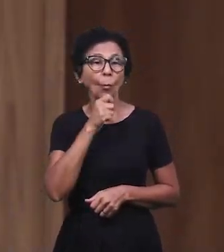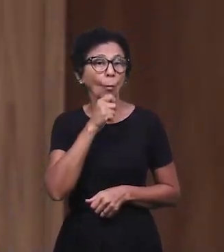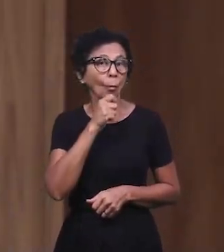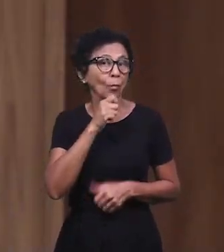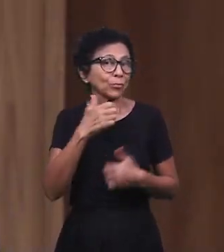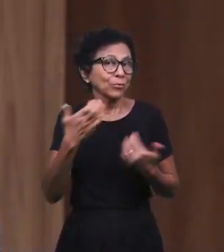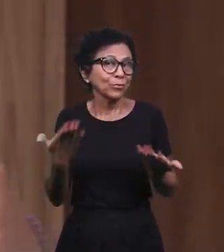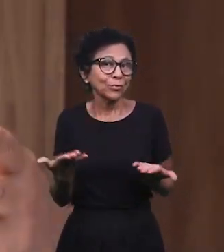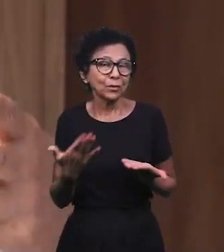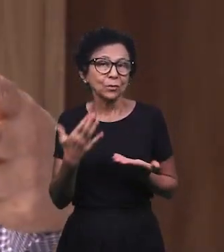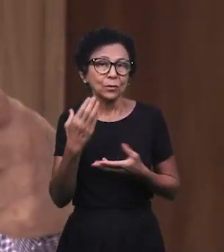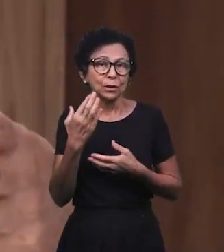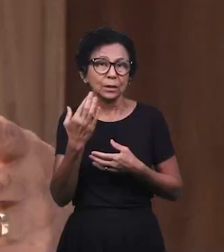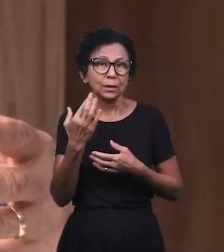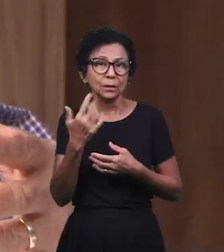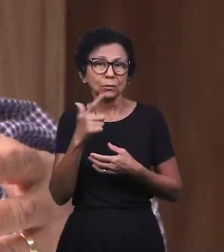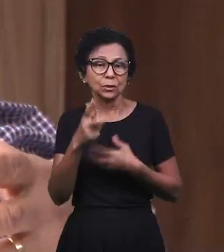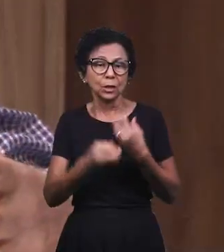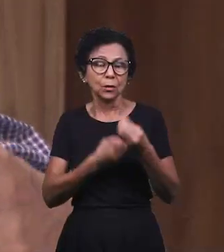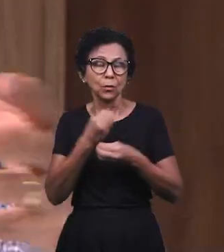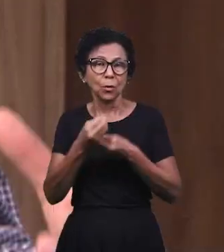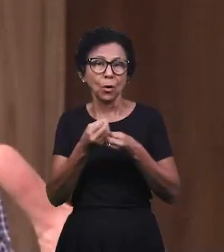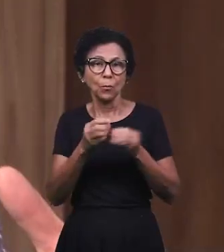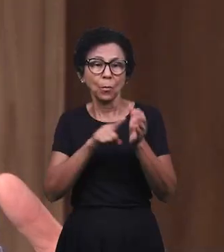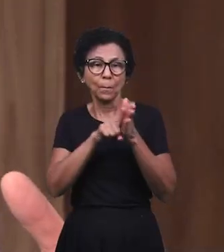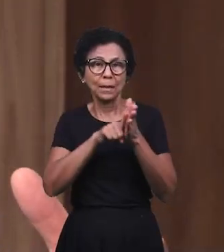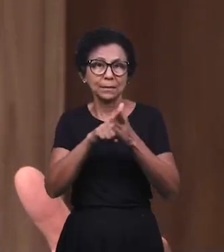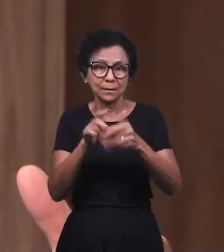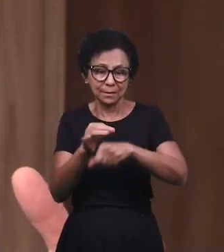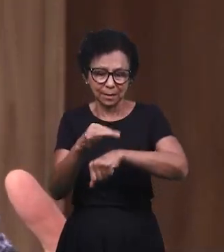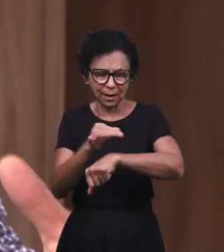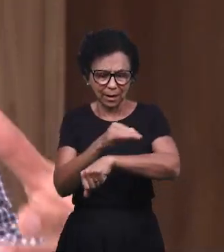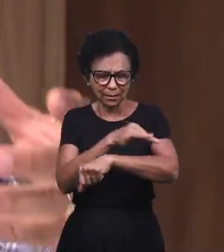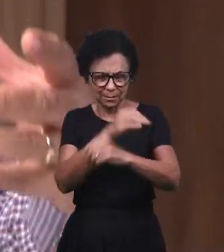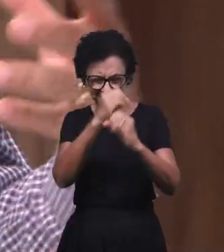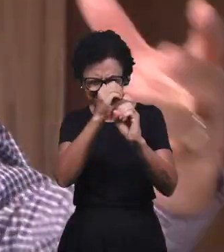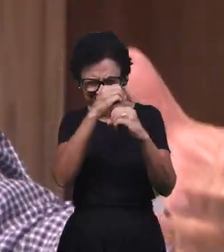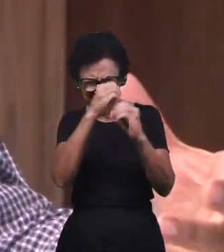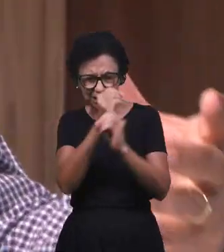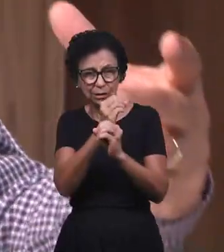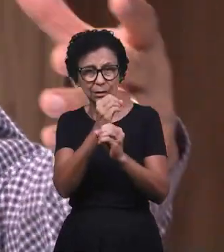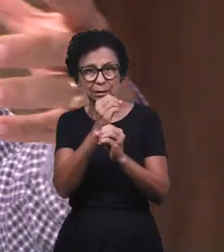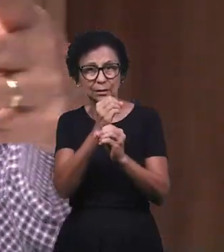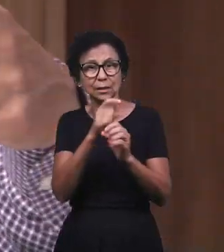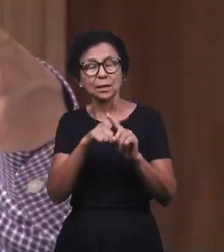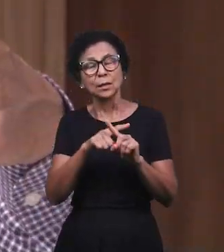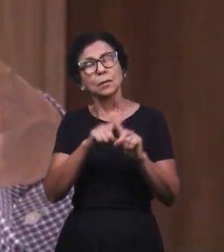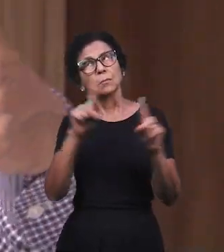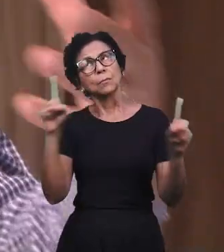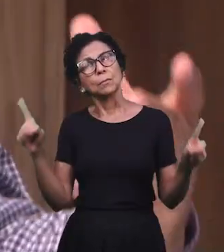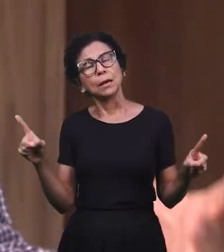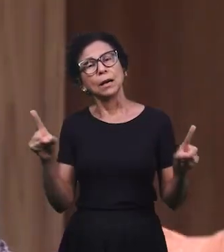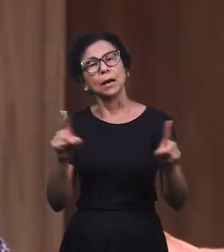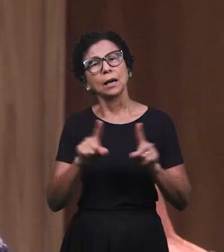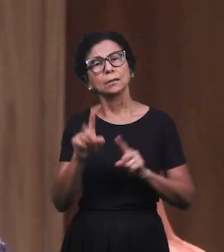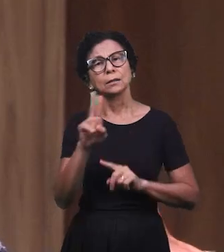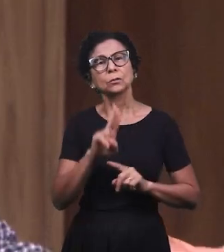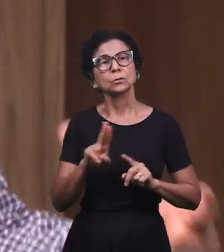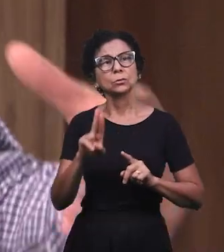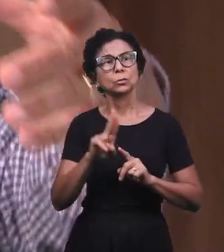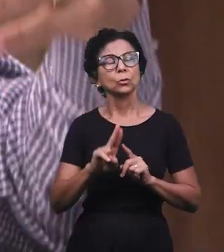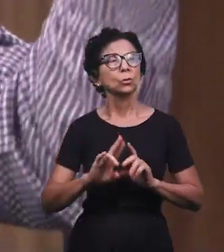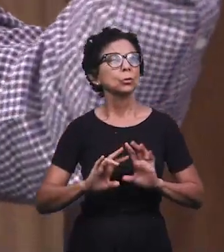A descrição da evolução, ela se deu sob a análise de fatores